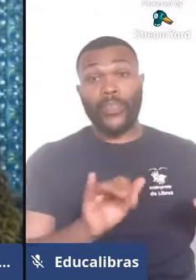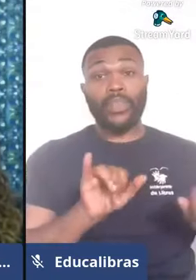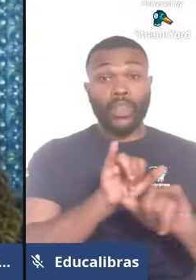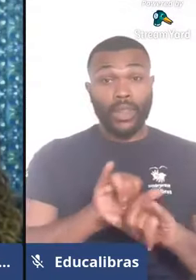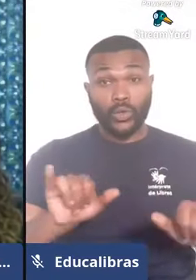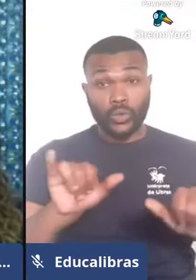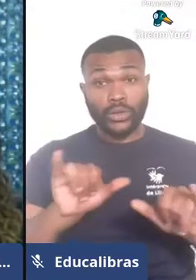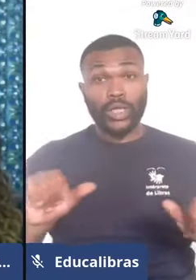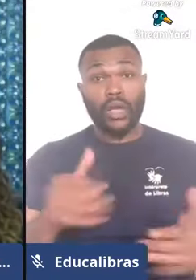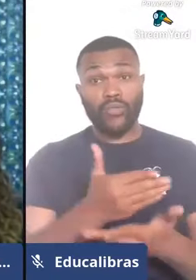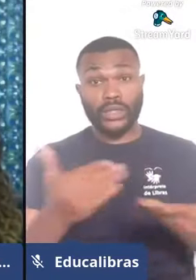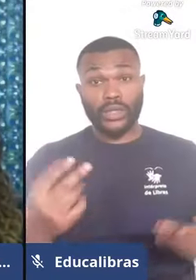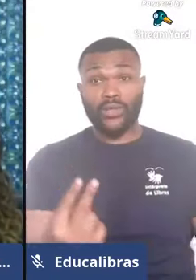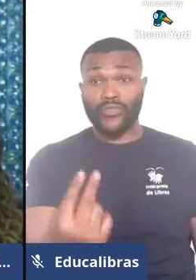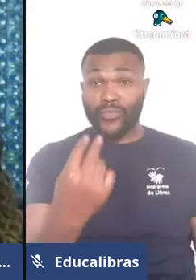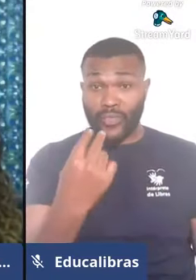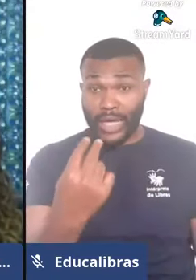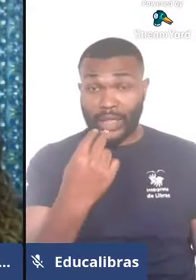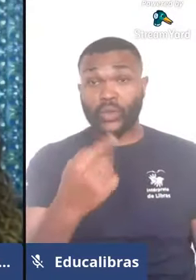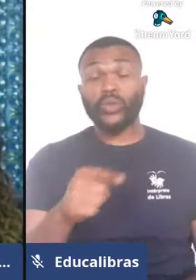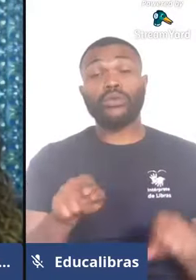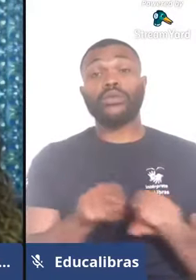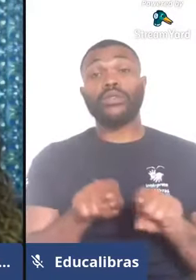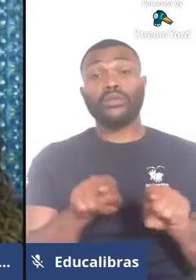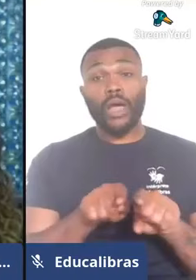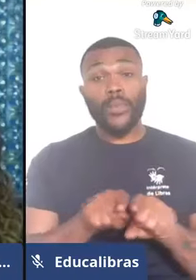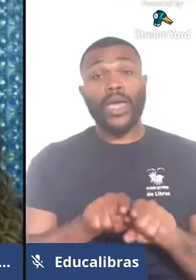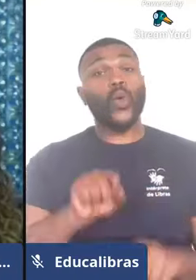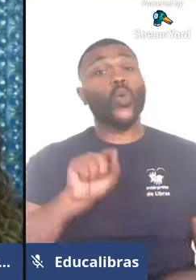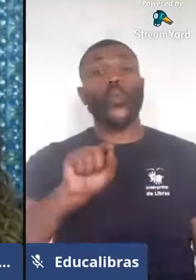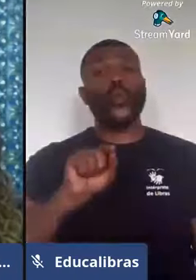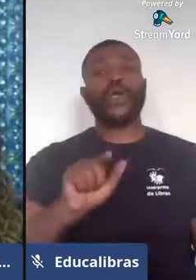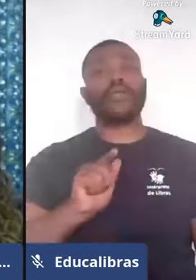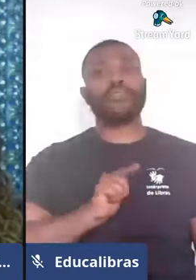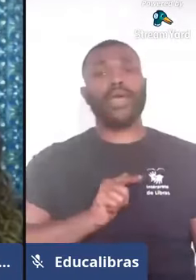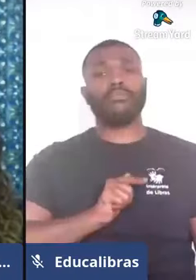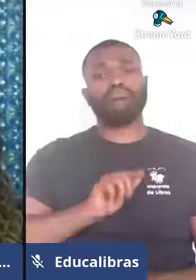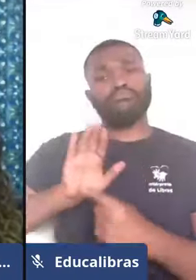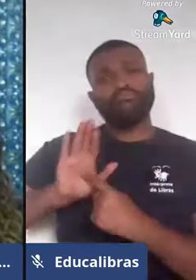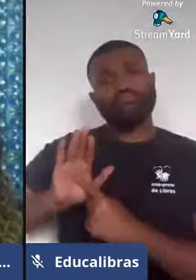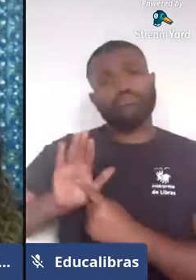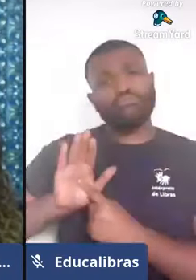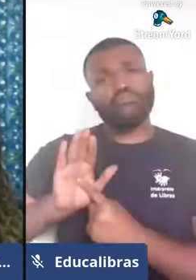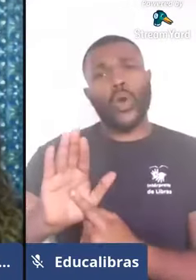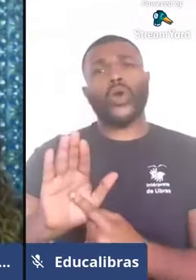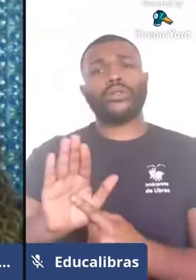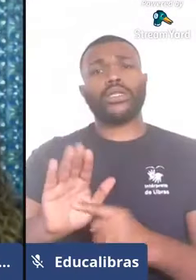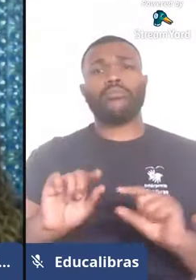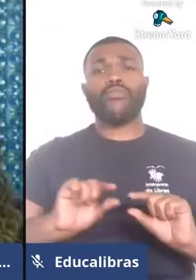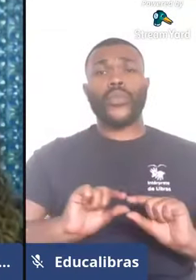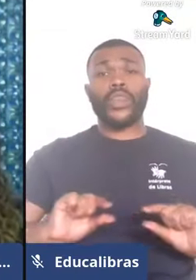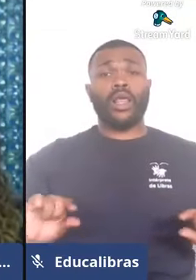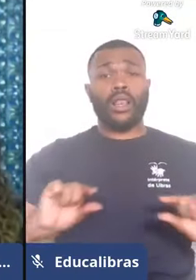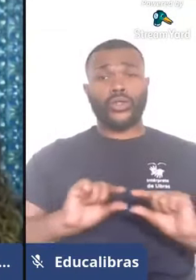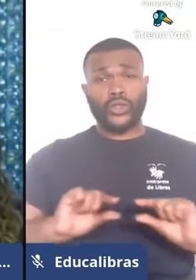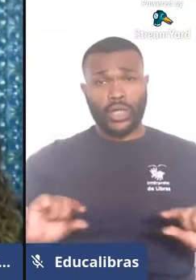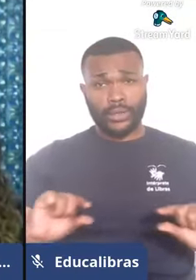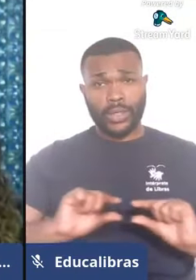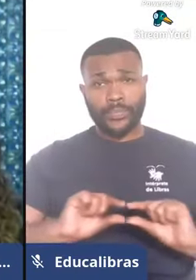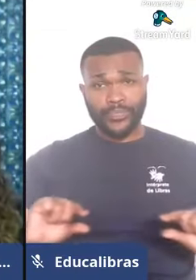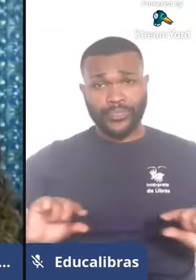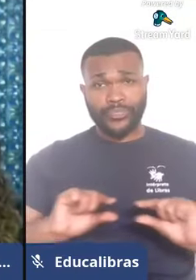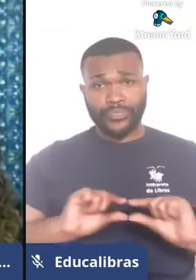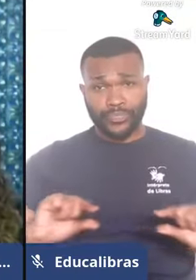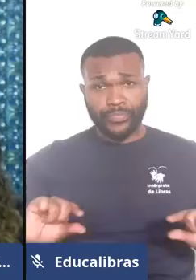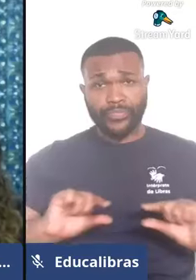nos assistindo que a gente tem também transmissão de legenda, ou seja, a